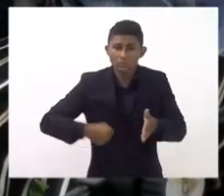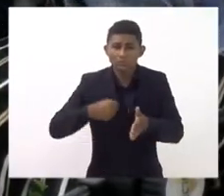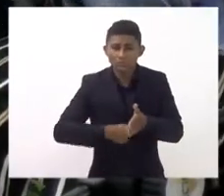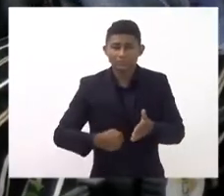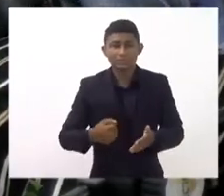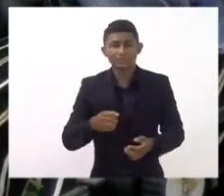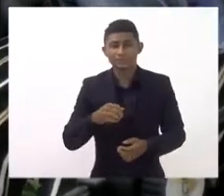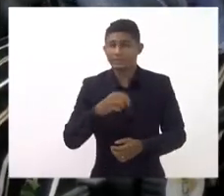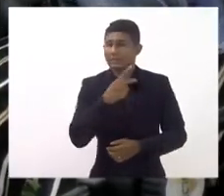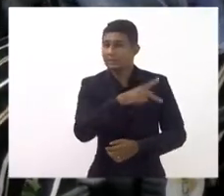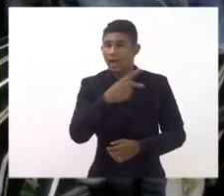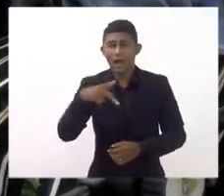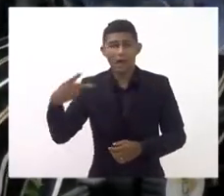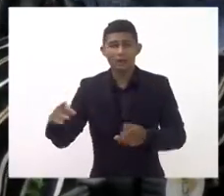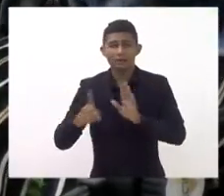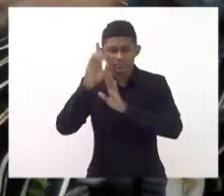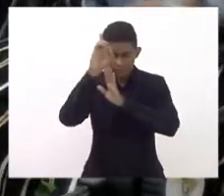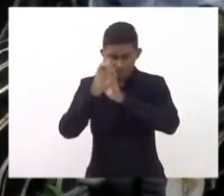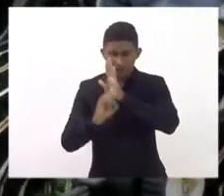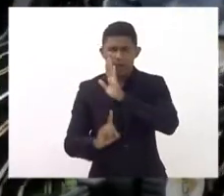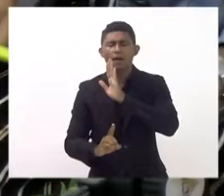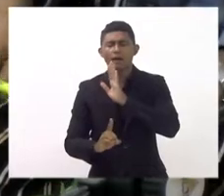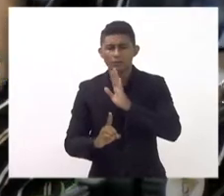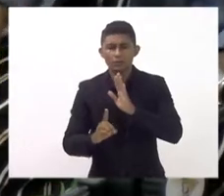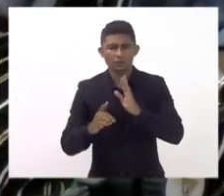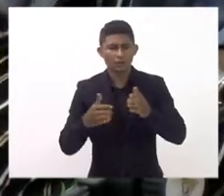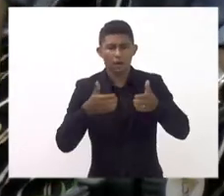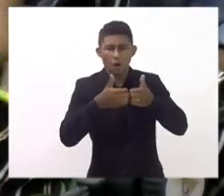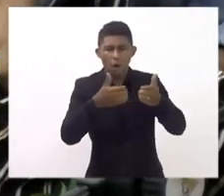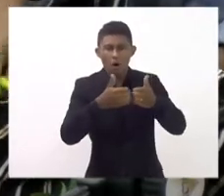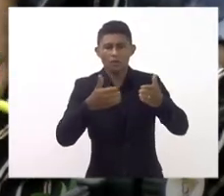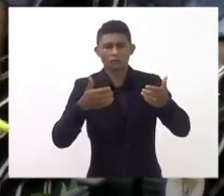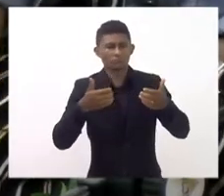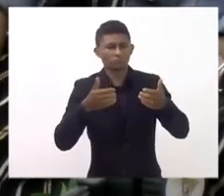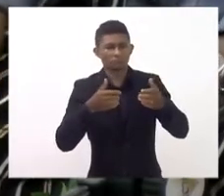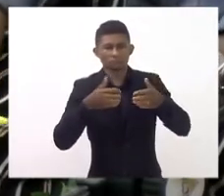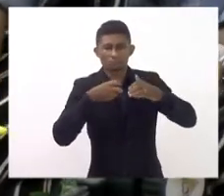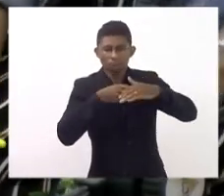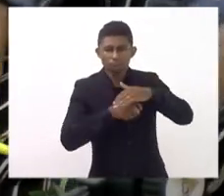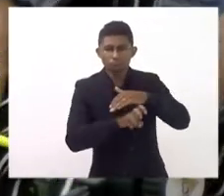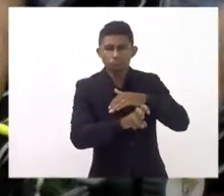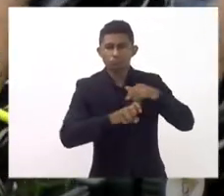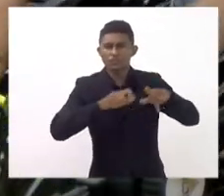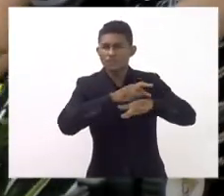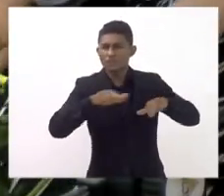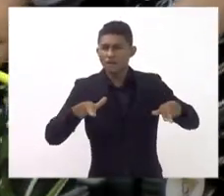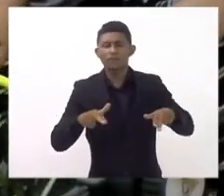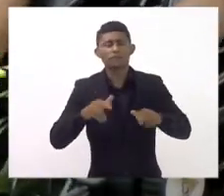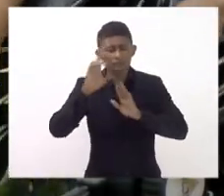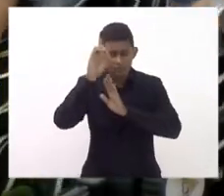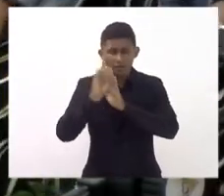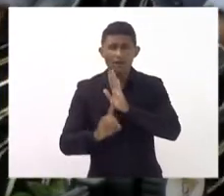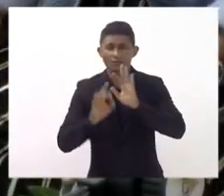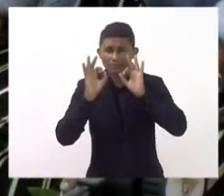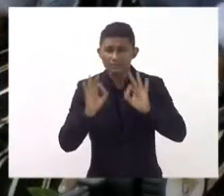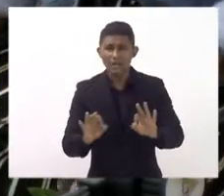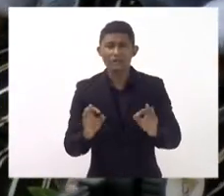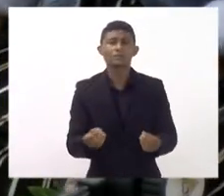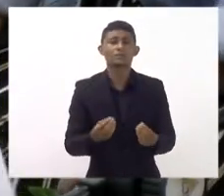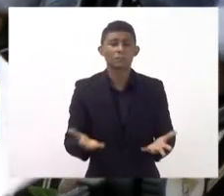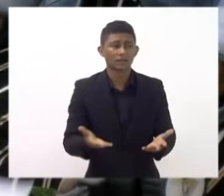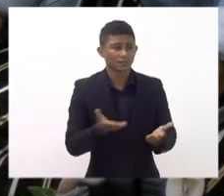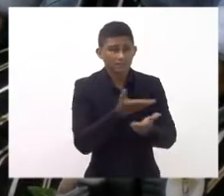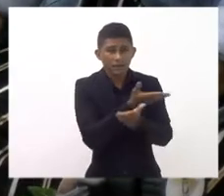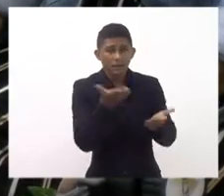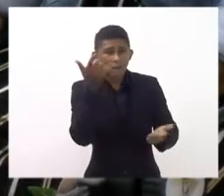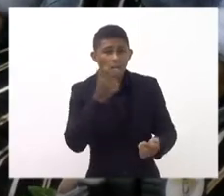do direito ao transporte e à educação. Para poderem, sim, estudar, para poderem, sim,